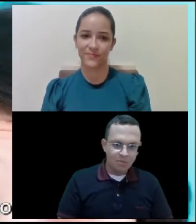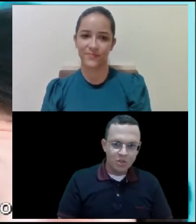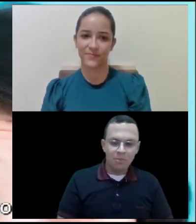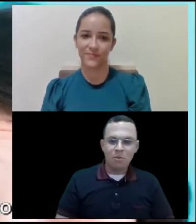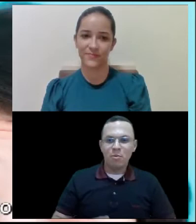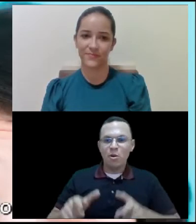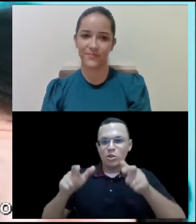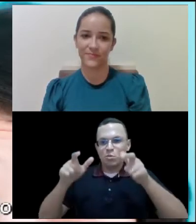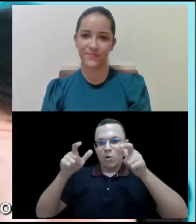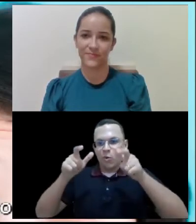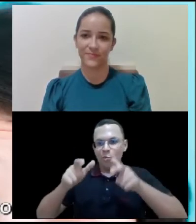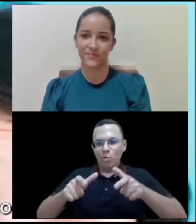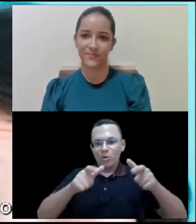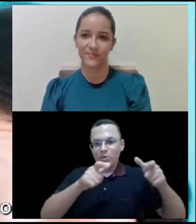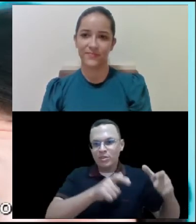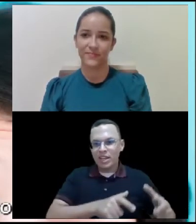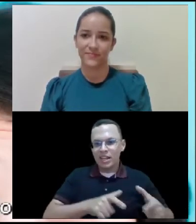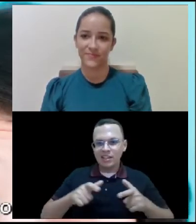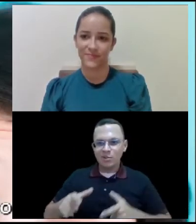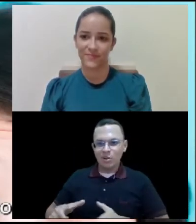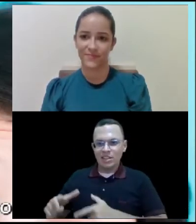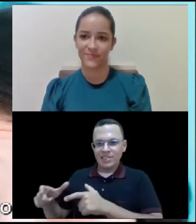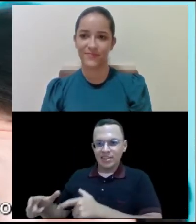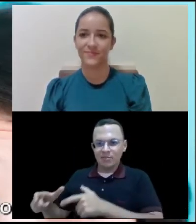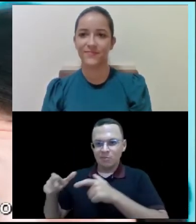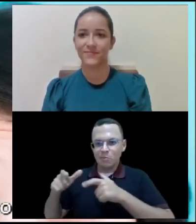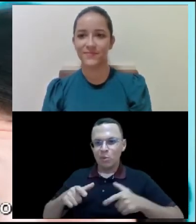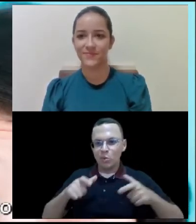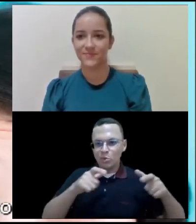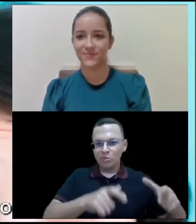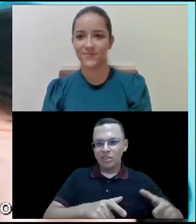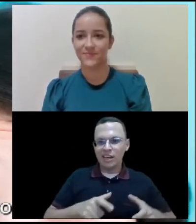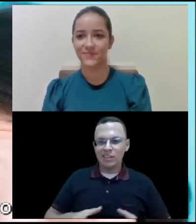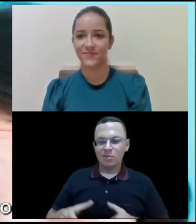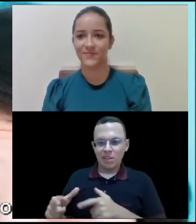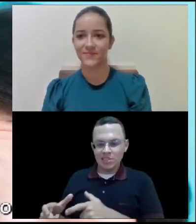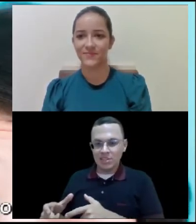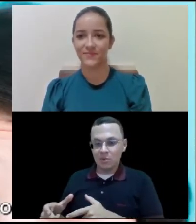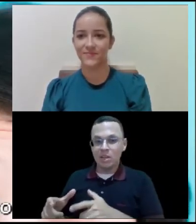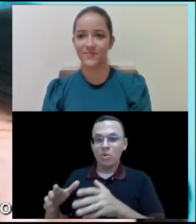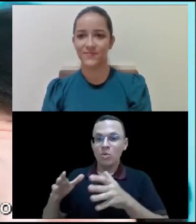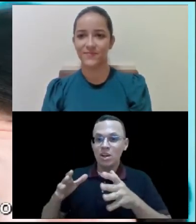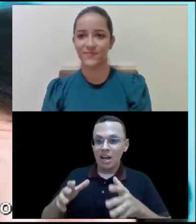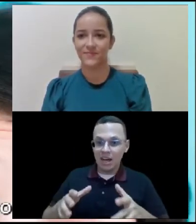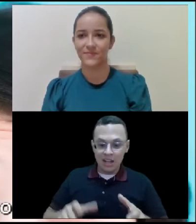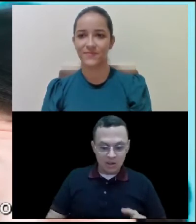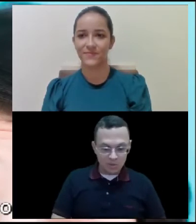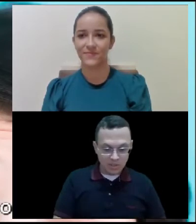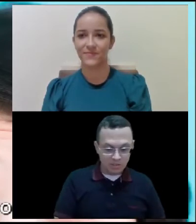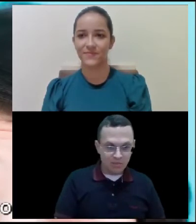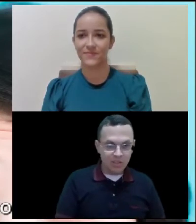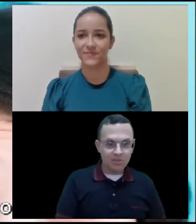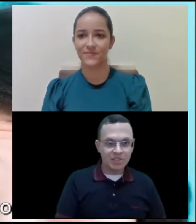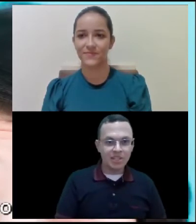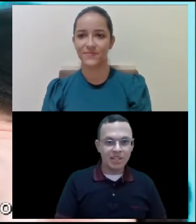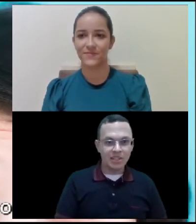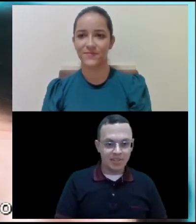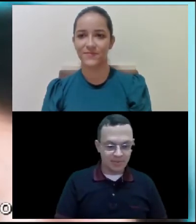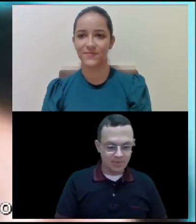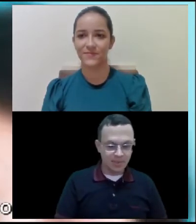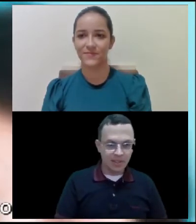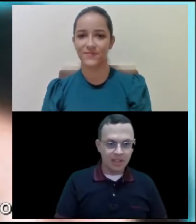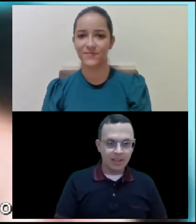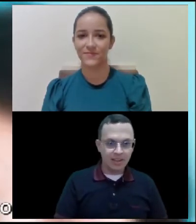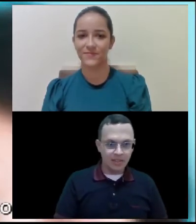Agora vamos lá para o próximo. Ponto de articulação. Ponto de articulação, que é o lugar onde é feito os